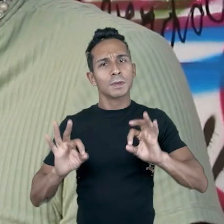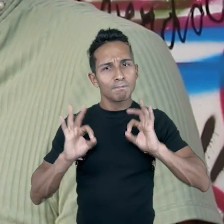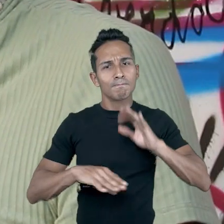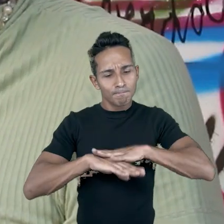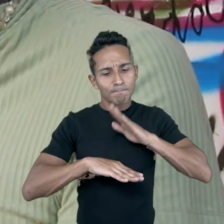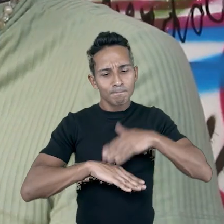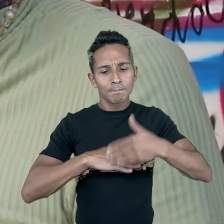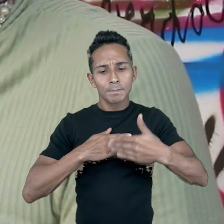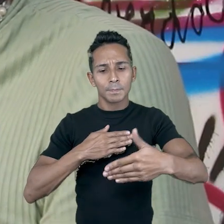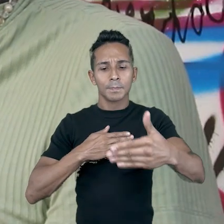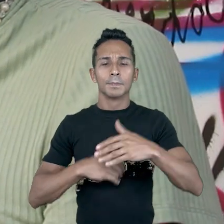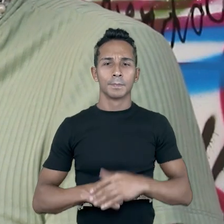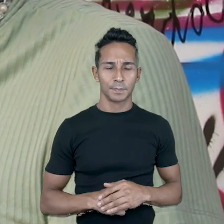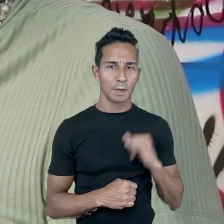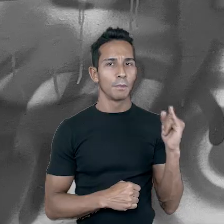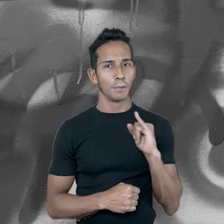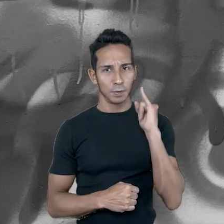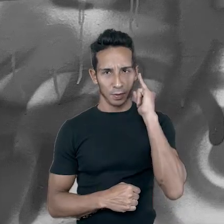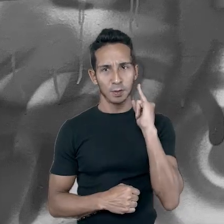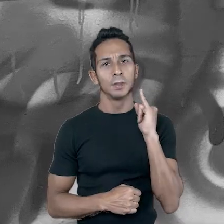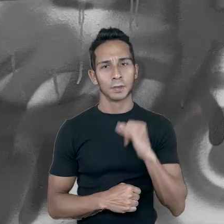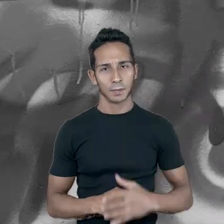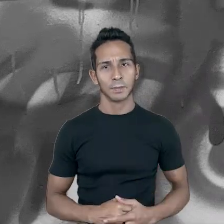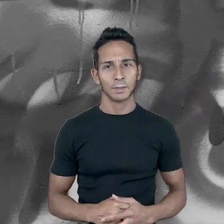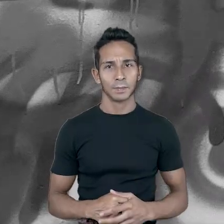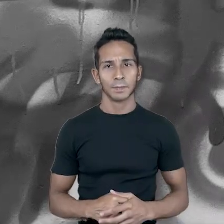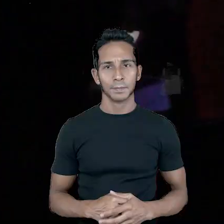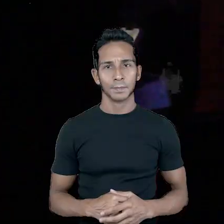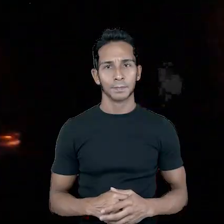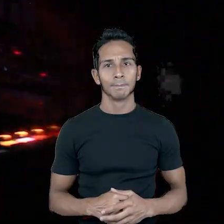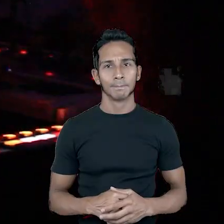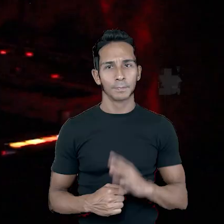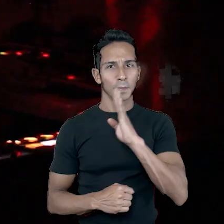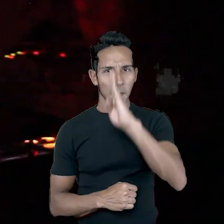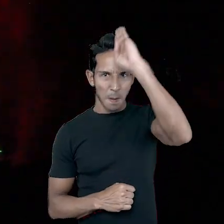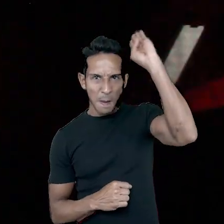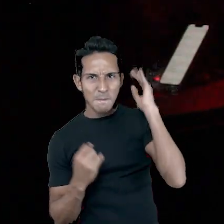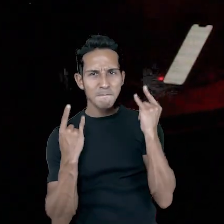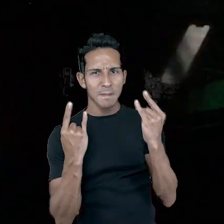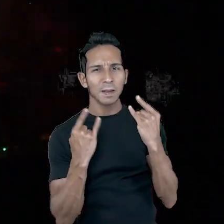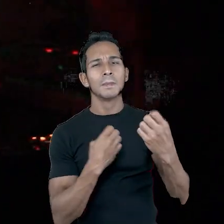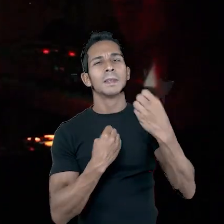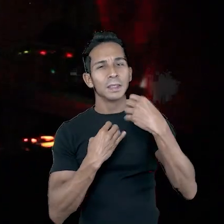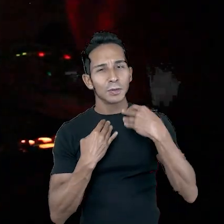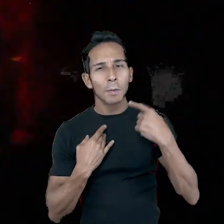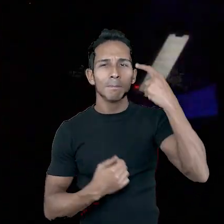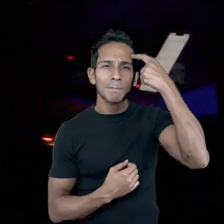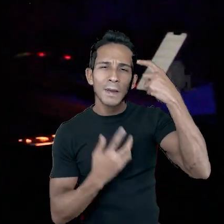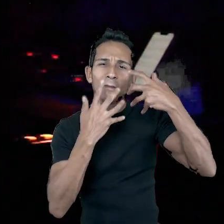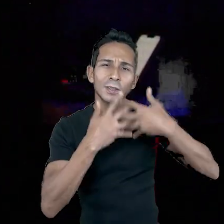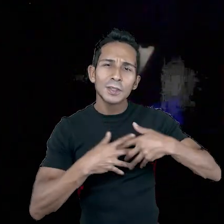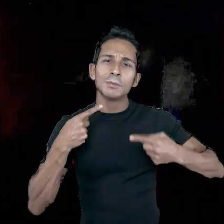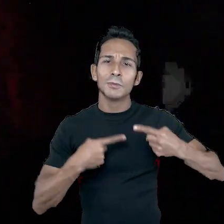com o que você tem, com o tempo que você tem, né? Então o punk rock foi muito importante nesse sentido, assim. Porque me ensinou muitas